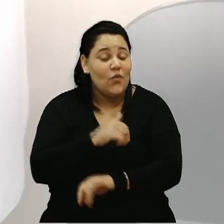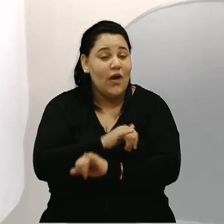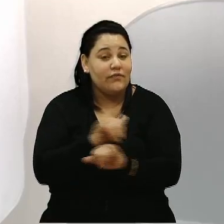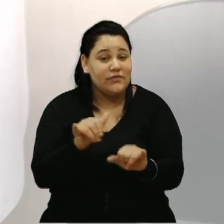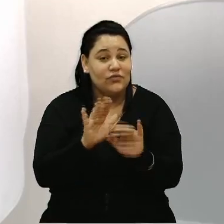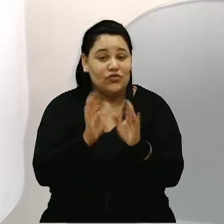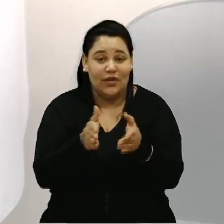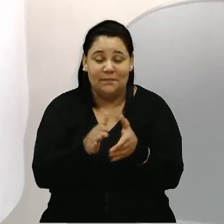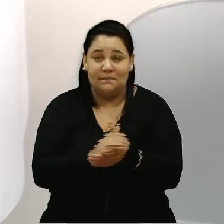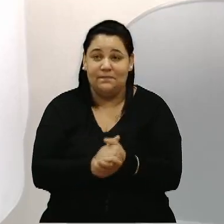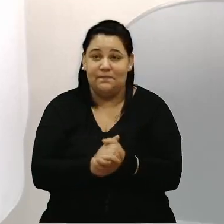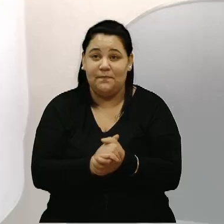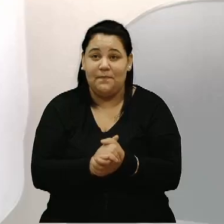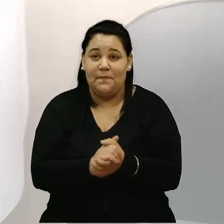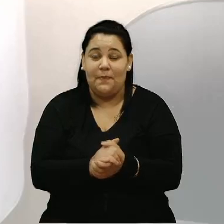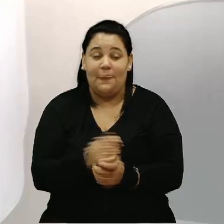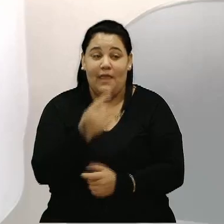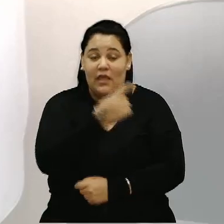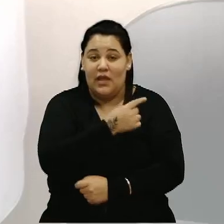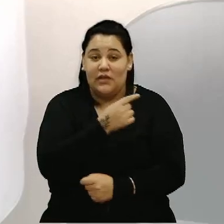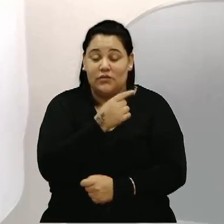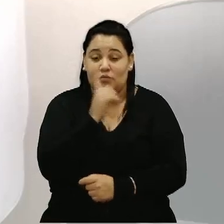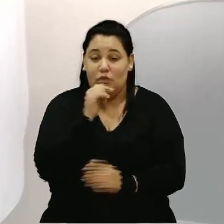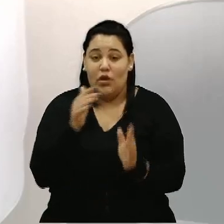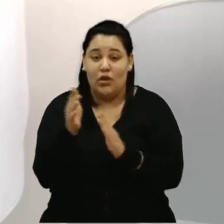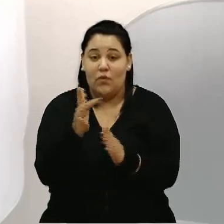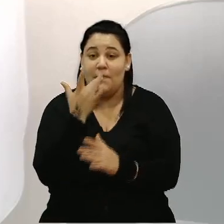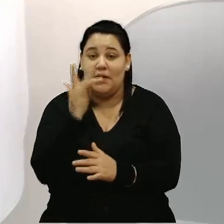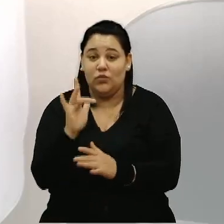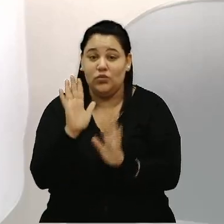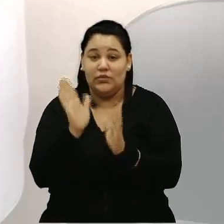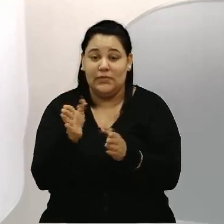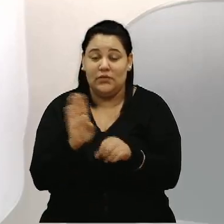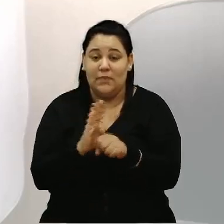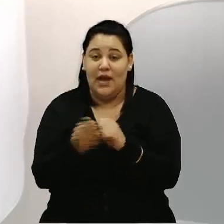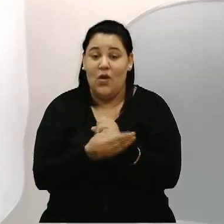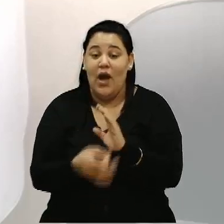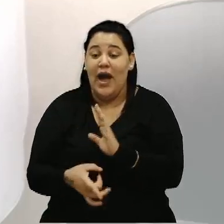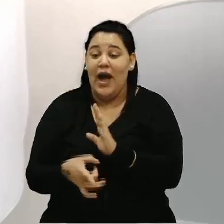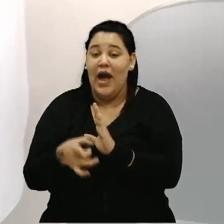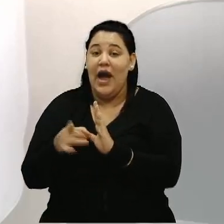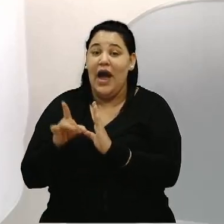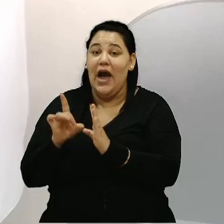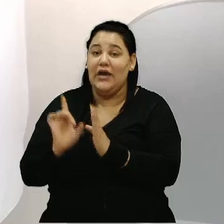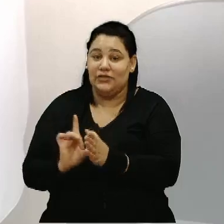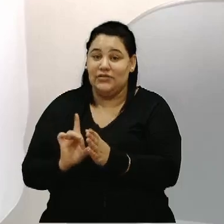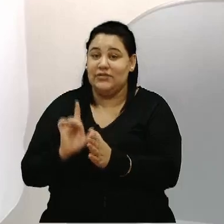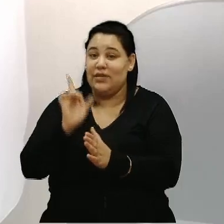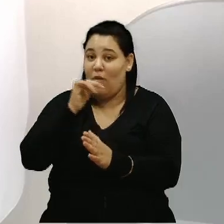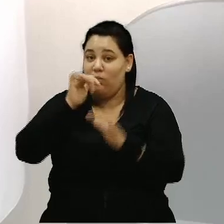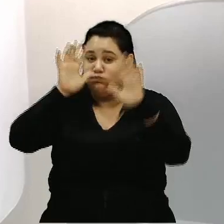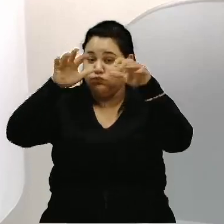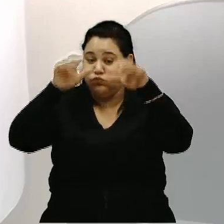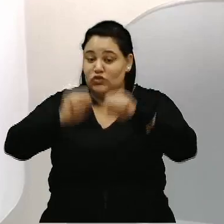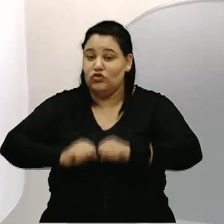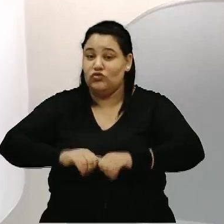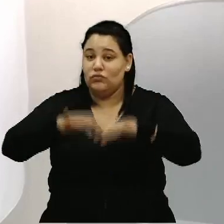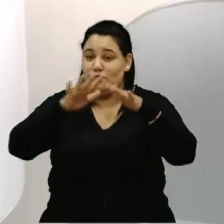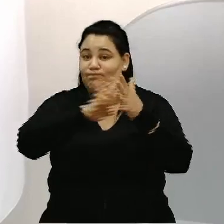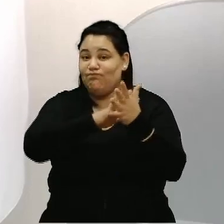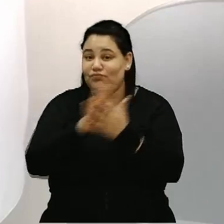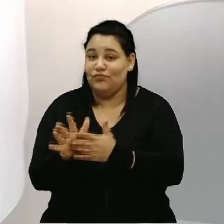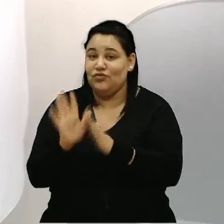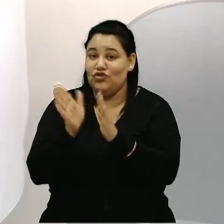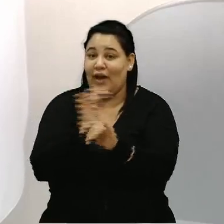A outra situação lá no Rio Branco, nós vínhamos avisando há bastante... Antes da tragédia das inundações lá no Rio Branco, nós